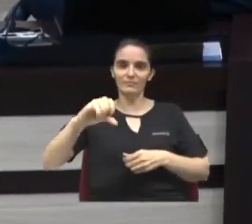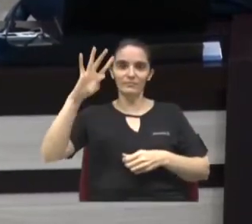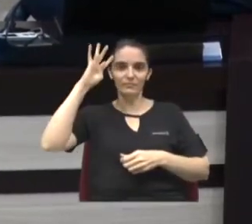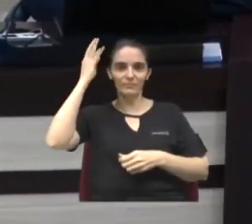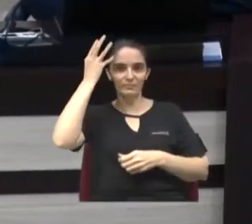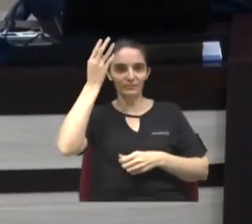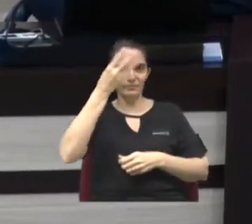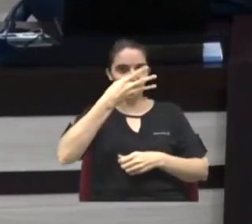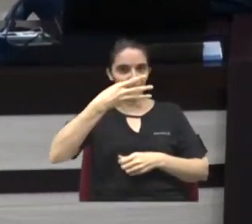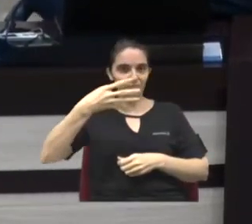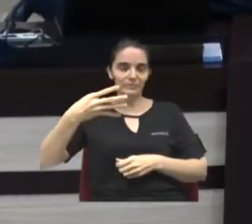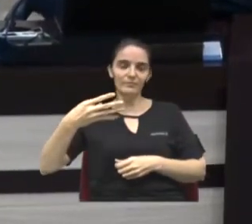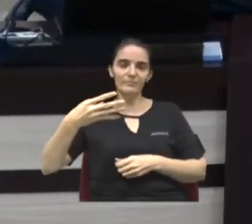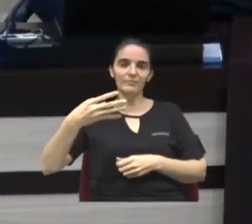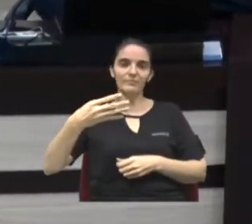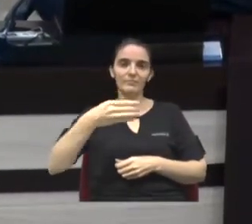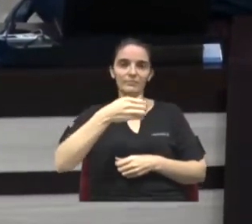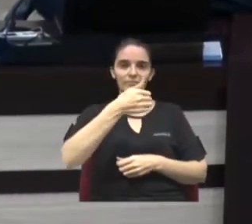resolução número